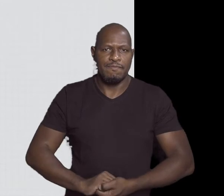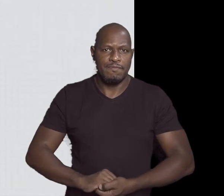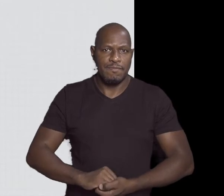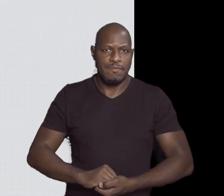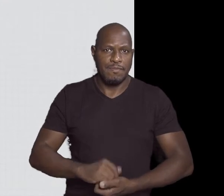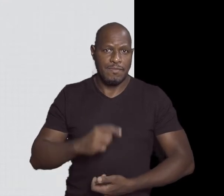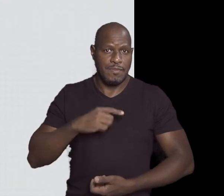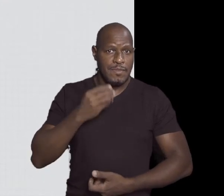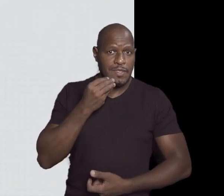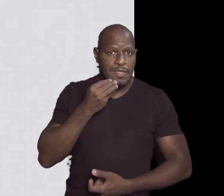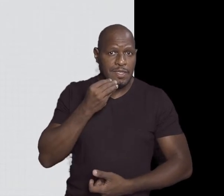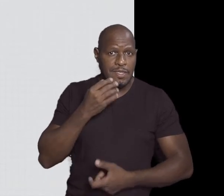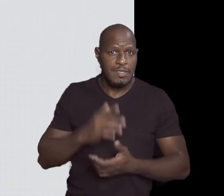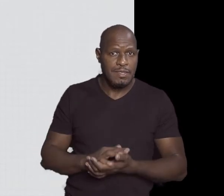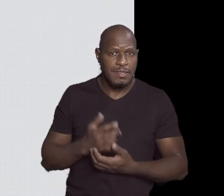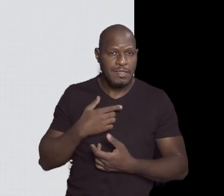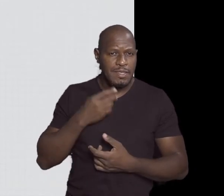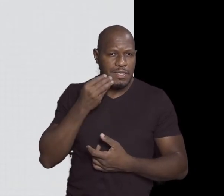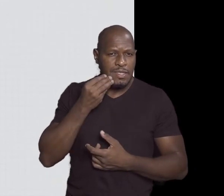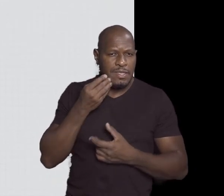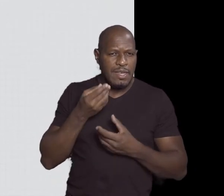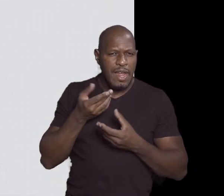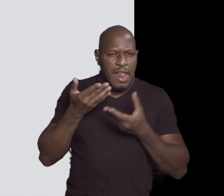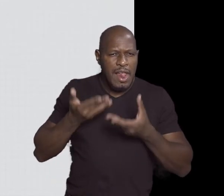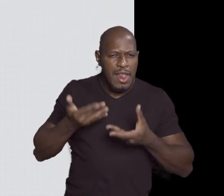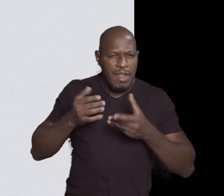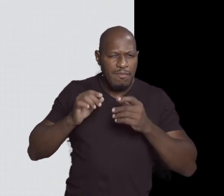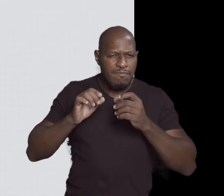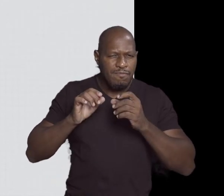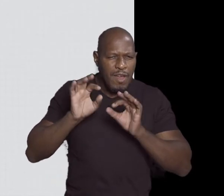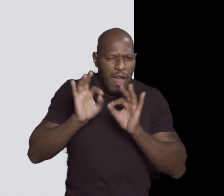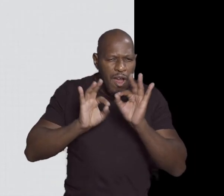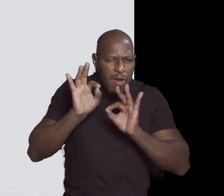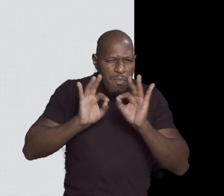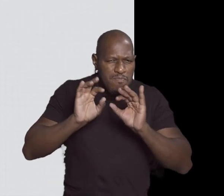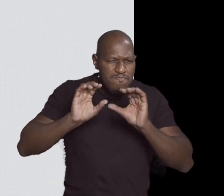e tentando valorizar ao máximo o contraste